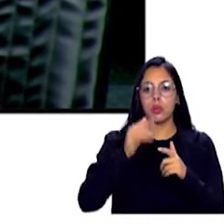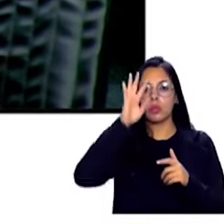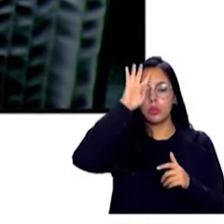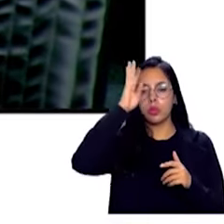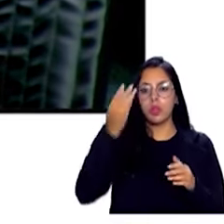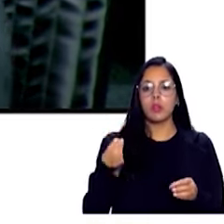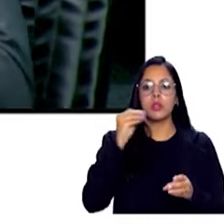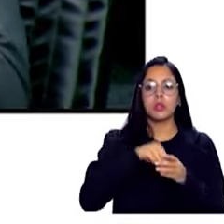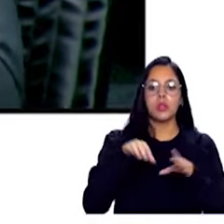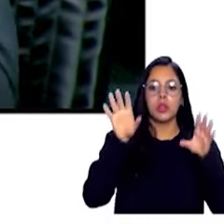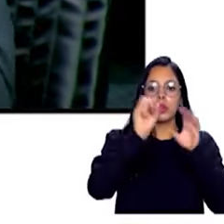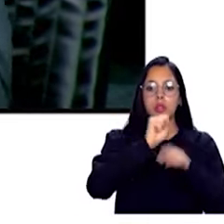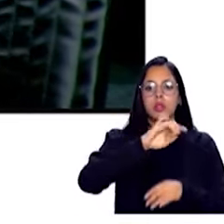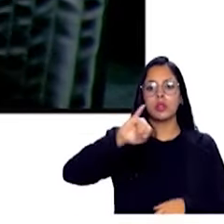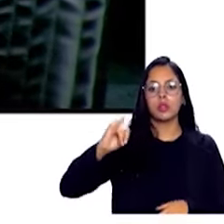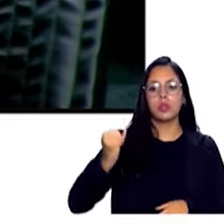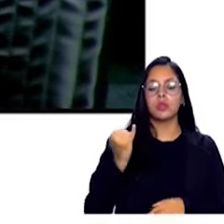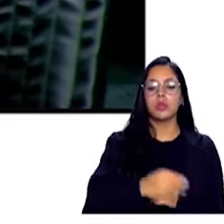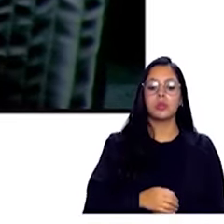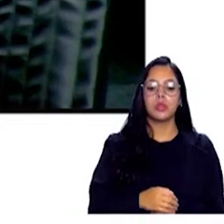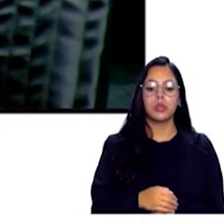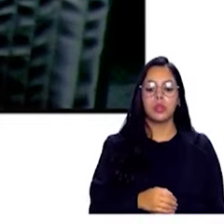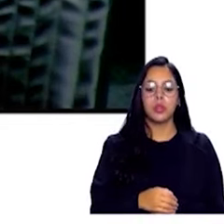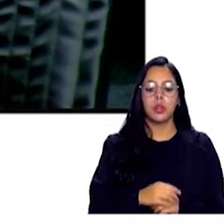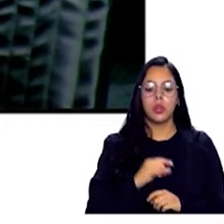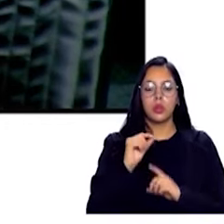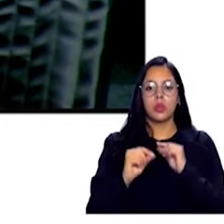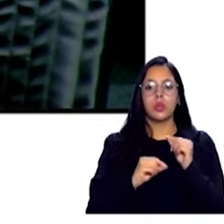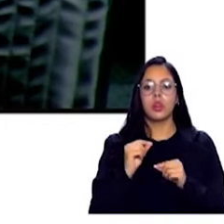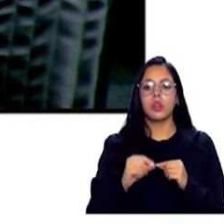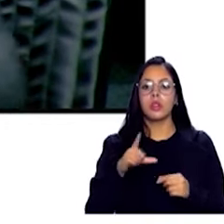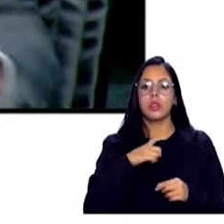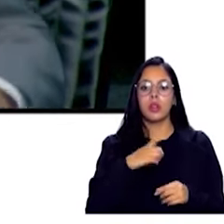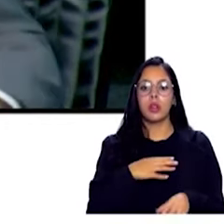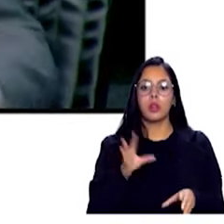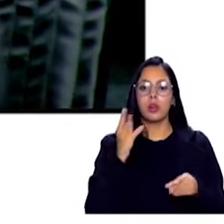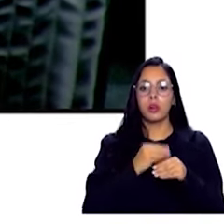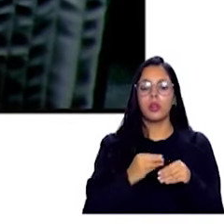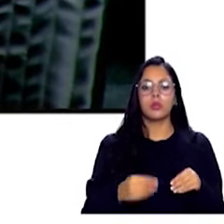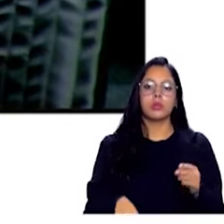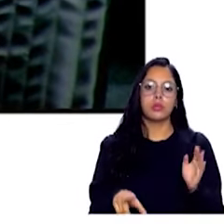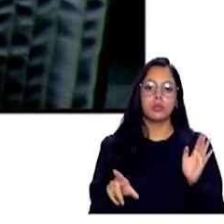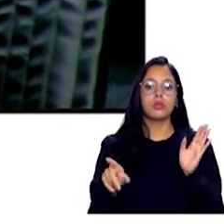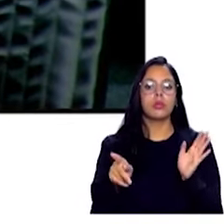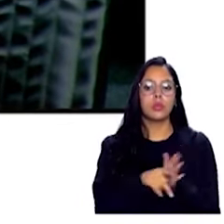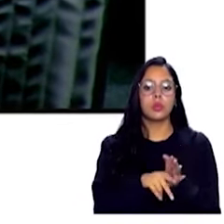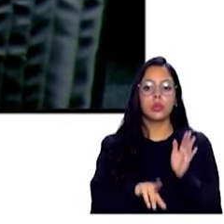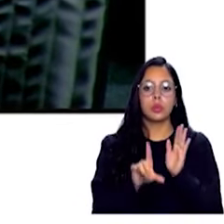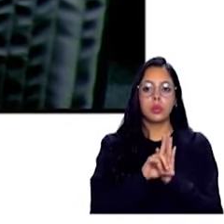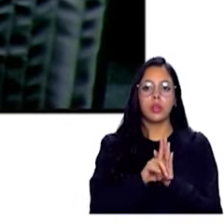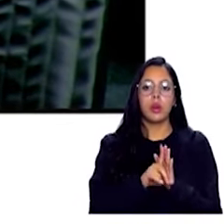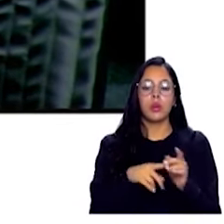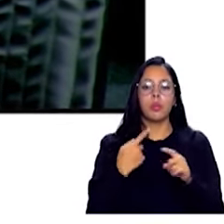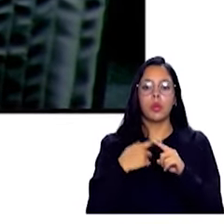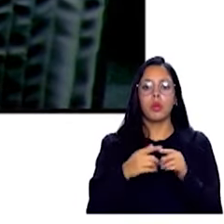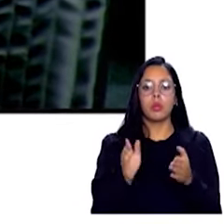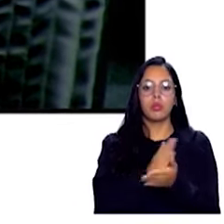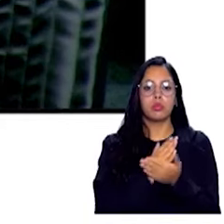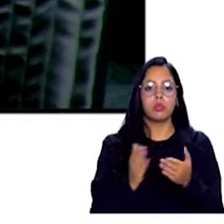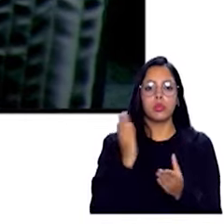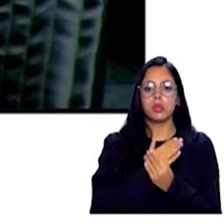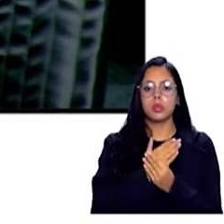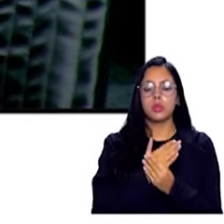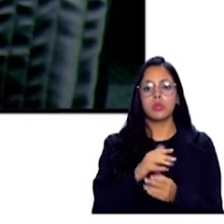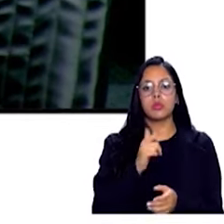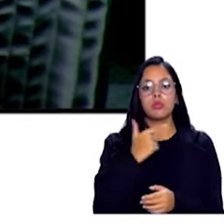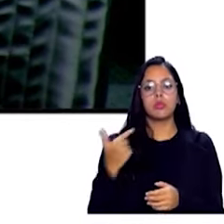Tribunal Federal foi a o aumento na litigância brasileira casos que até então não chegavam ao judiciário começavam a aparecer a